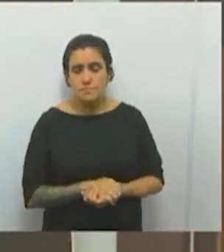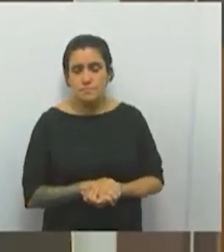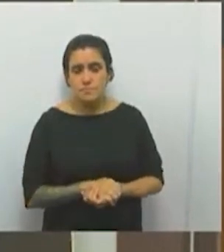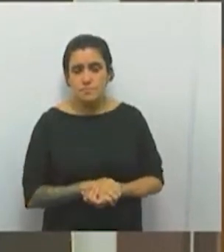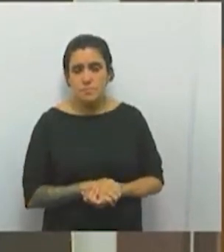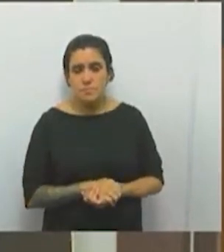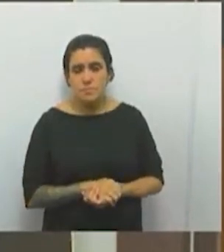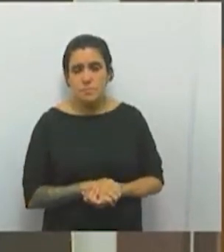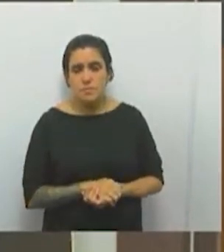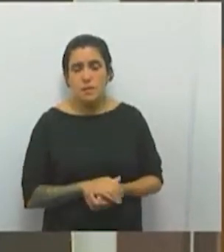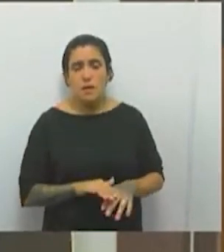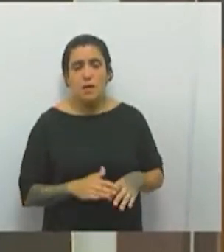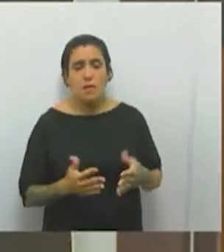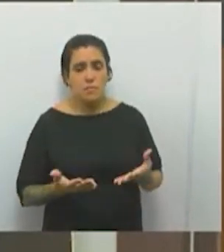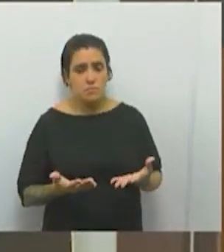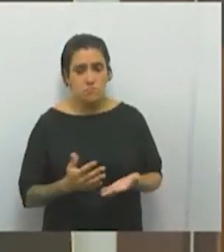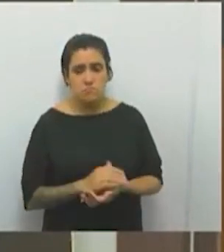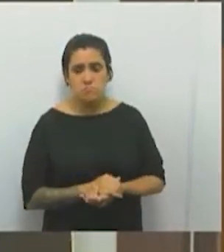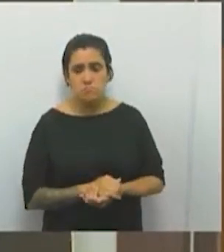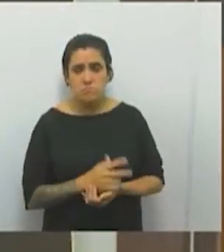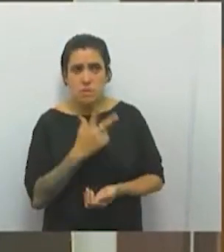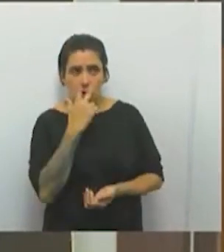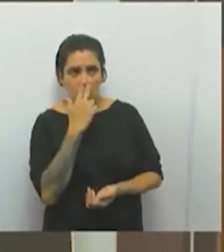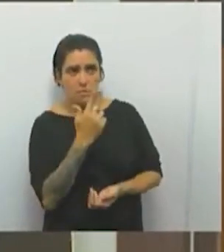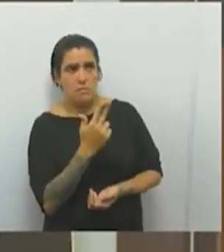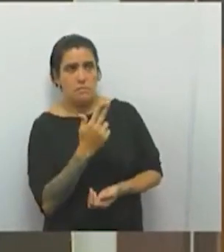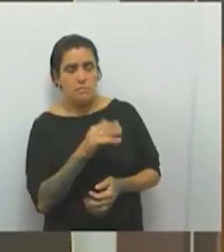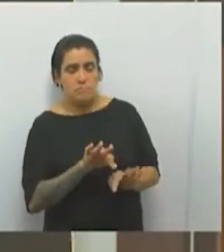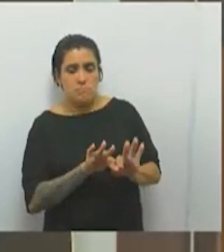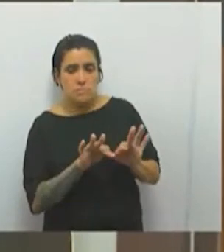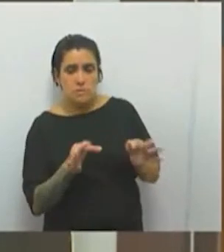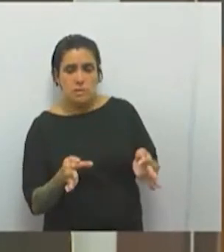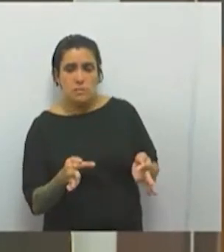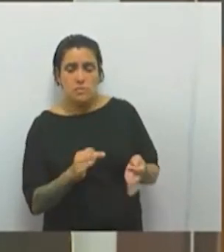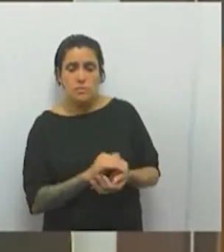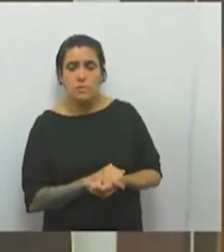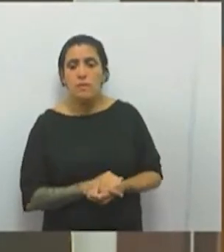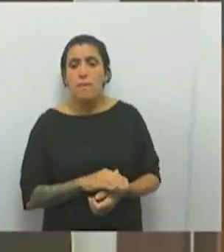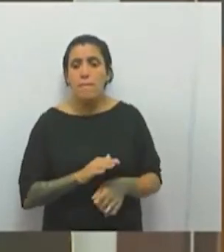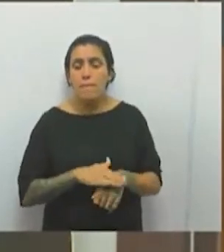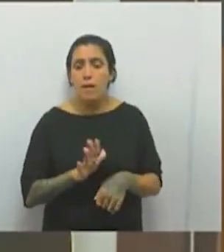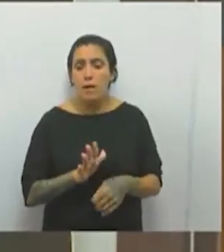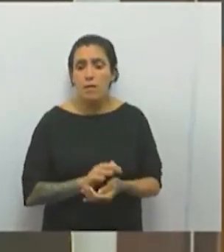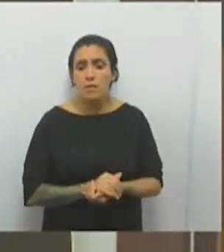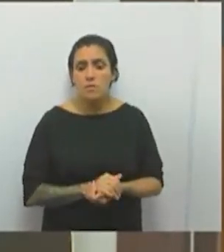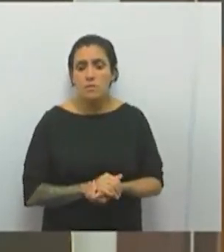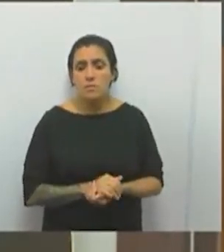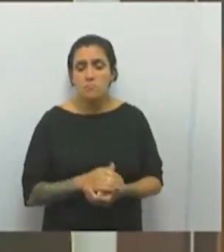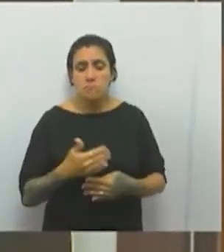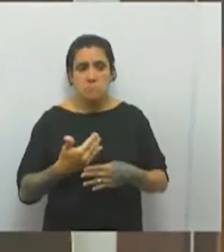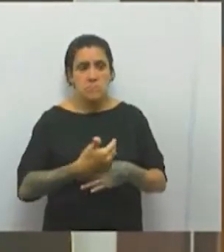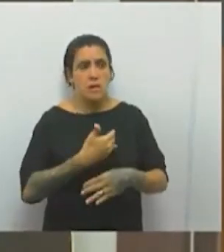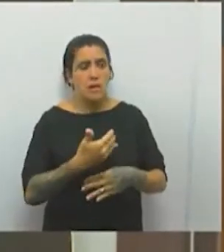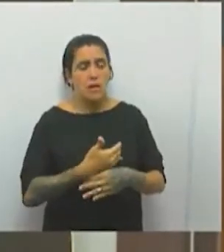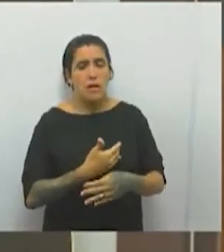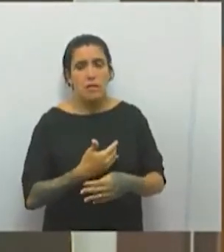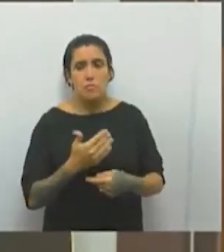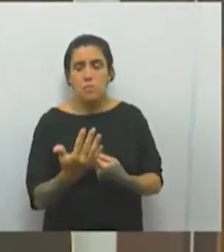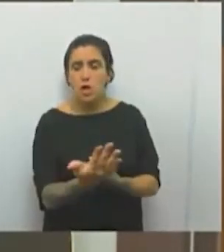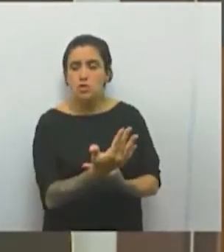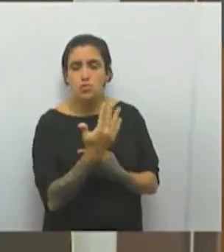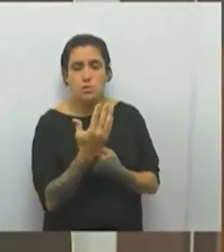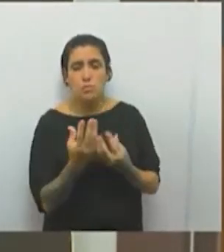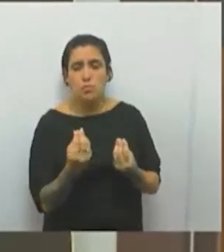eh algo aparentemente simples mas que traz um benefício enorme